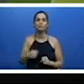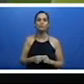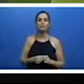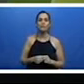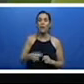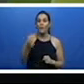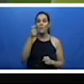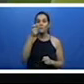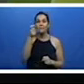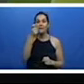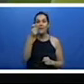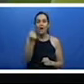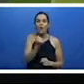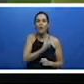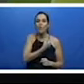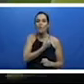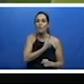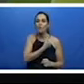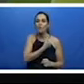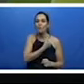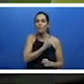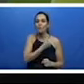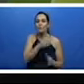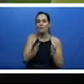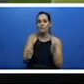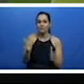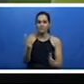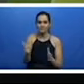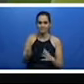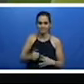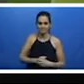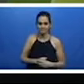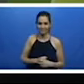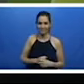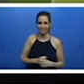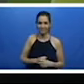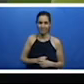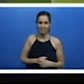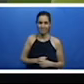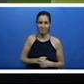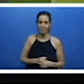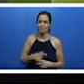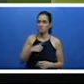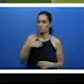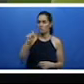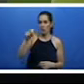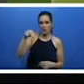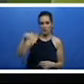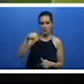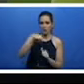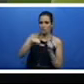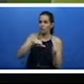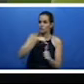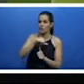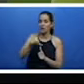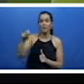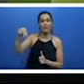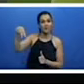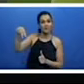Observem que é o número da posição que eu estou repetindo aqui. Se a posição é n, só trocar o número da posição por n.